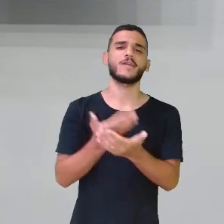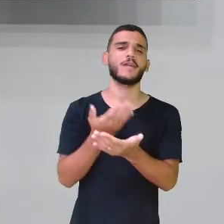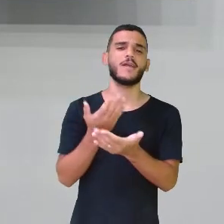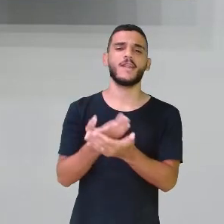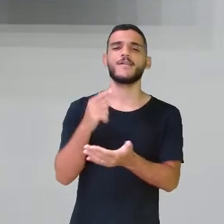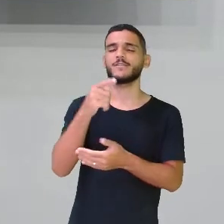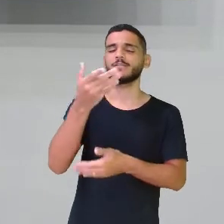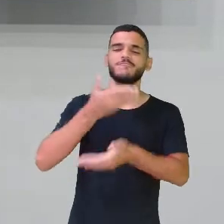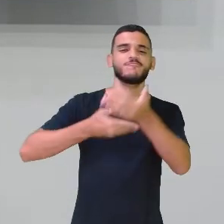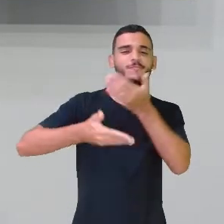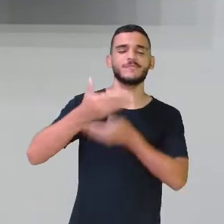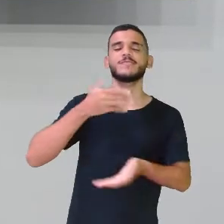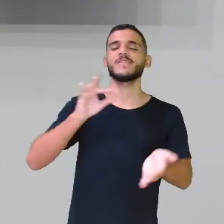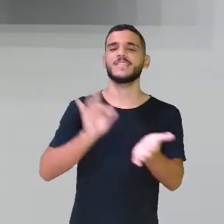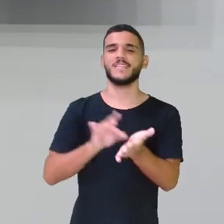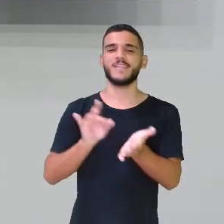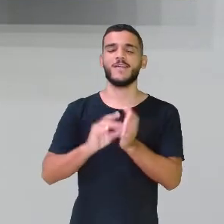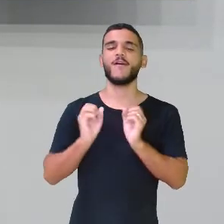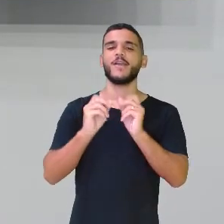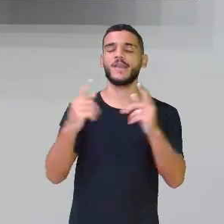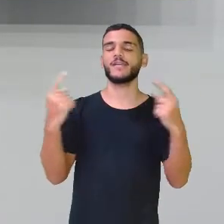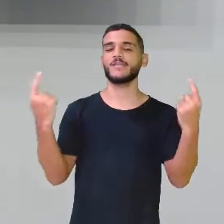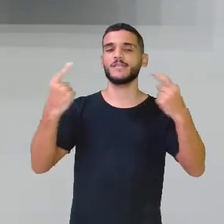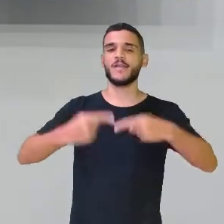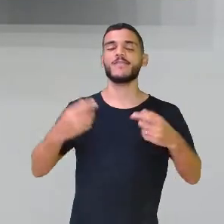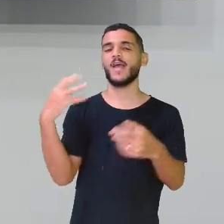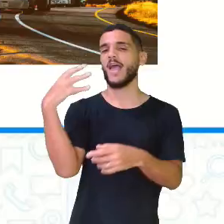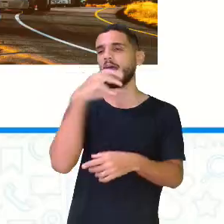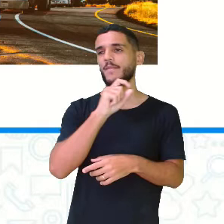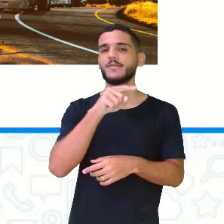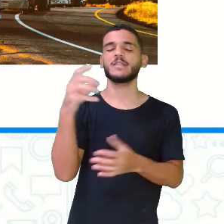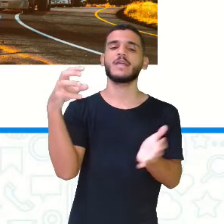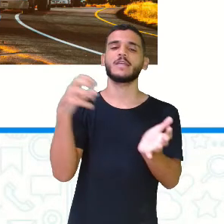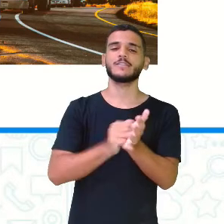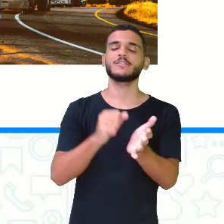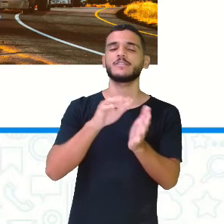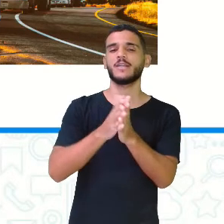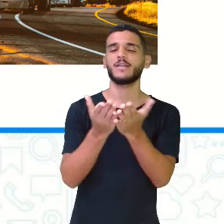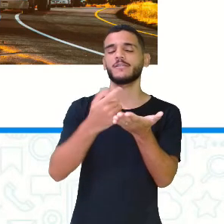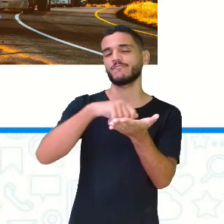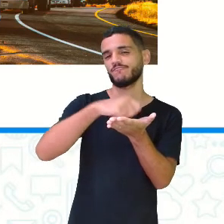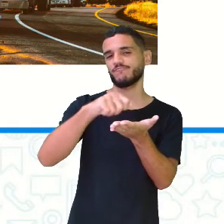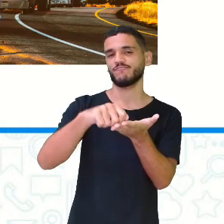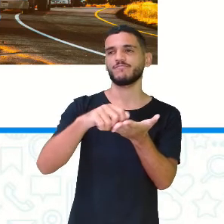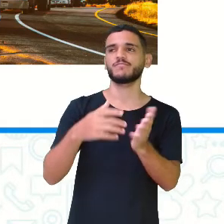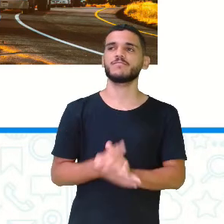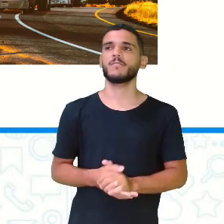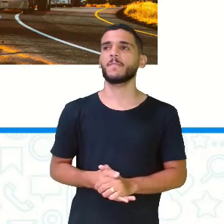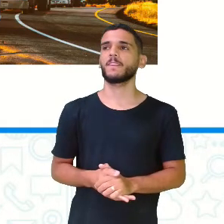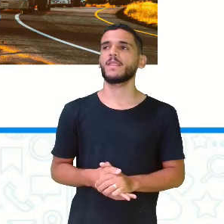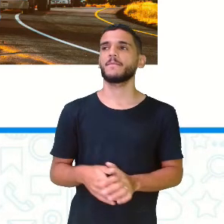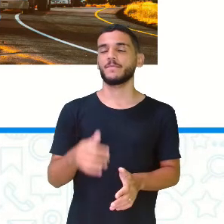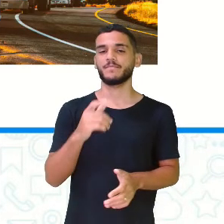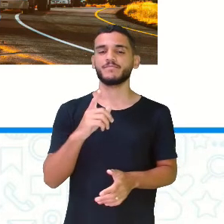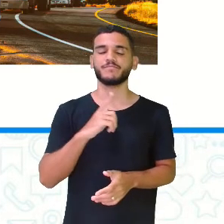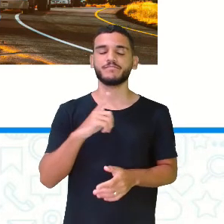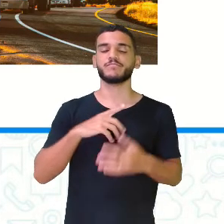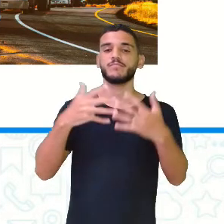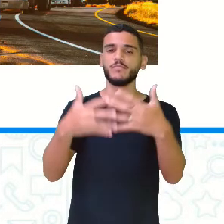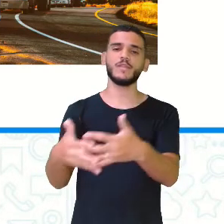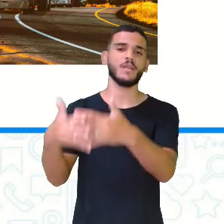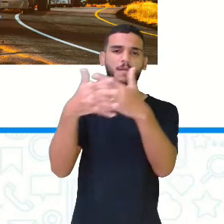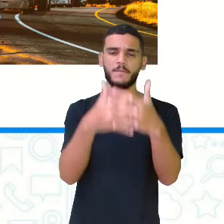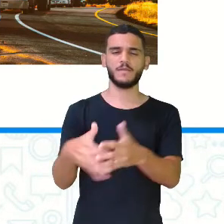vocês interajam mais comigo, hein? O desafio rapidinho para vocês registrarem no caderno. A carga de um caminhão é de